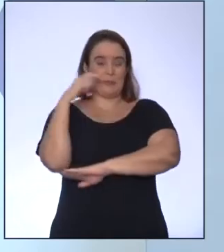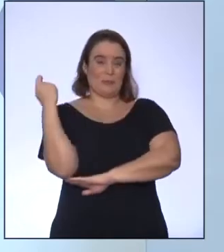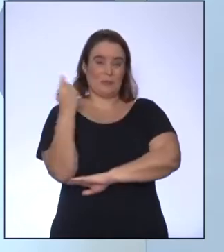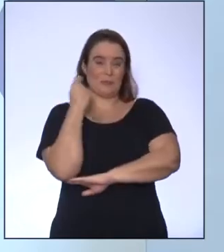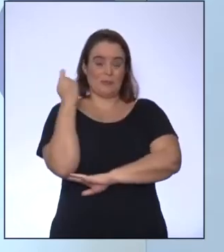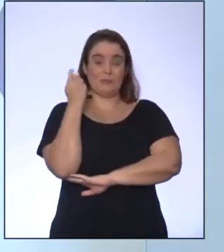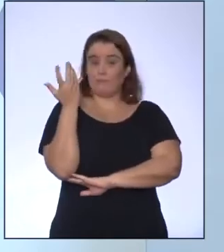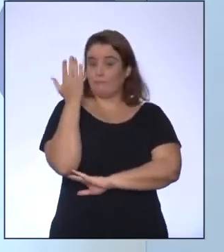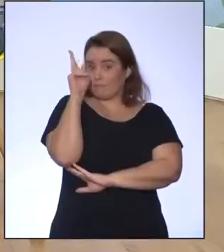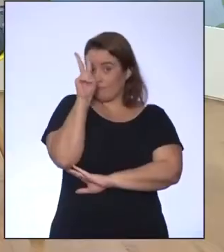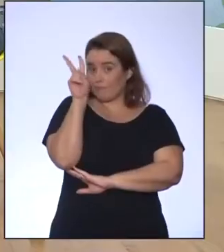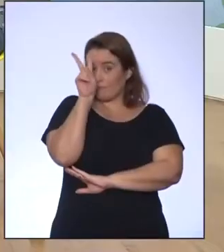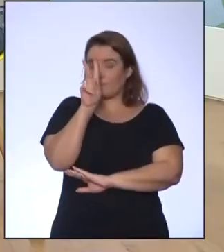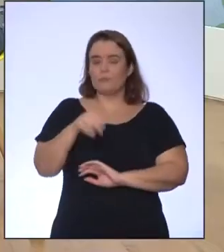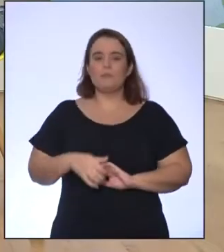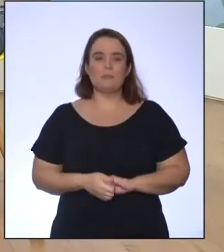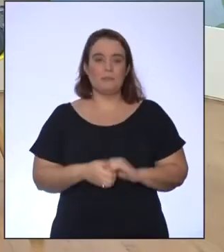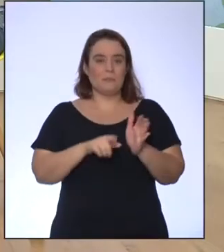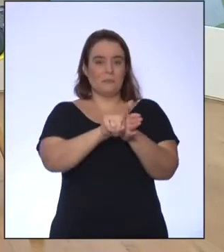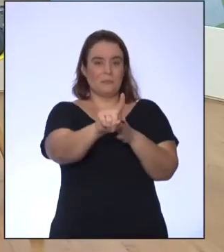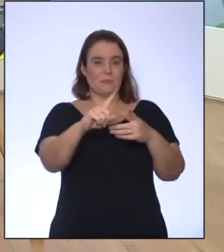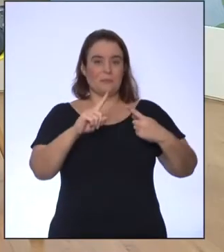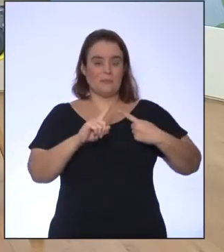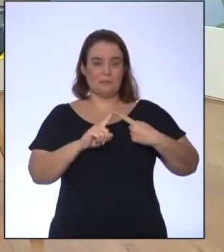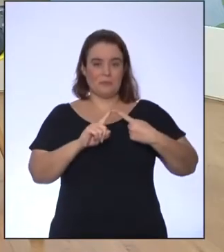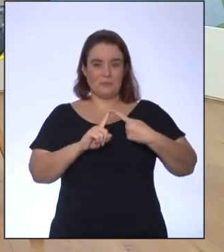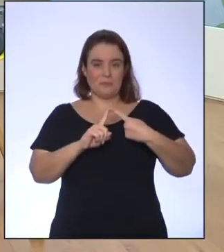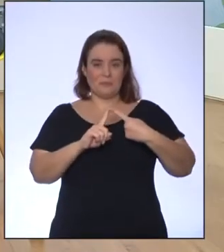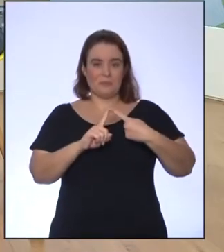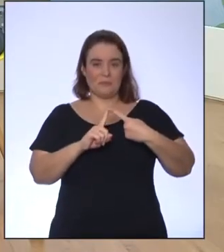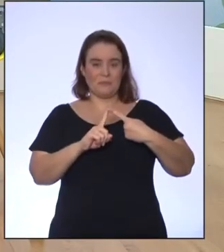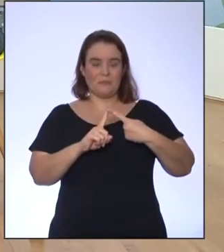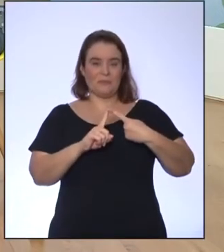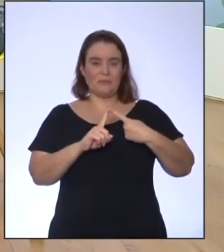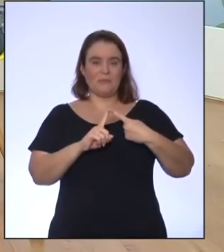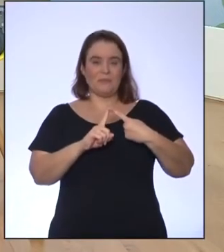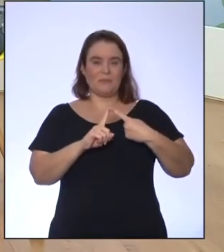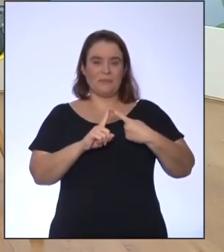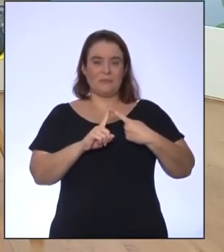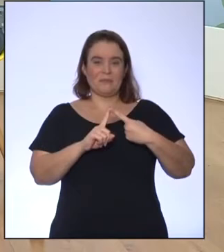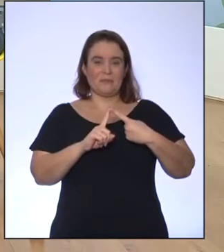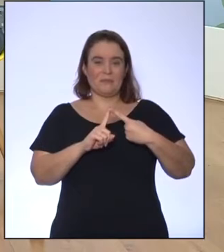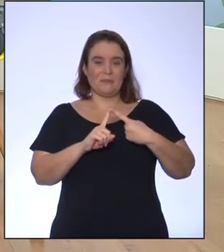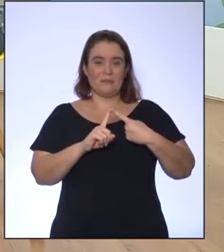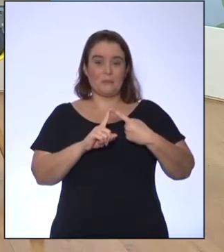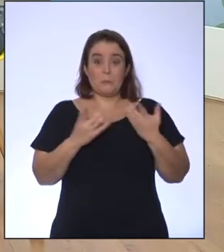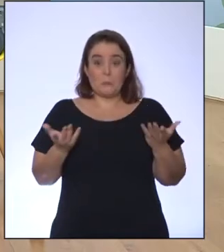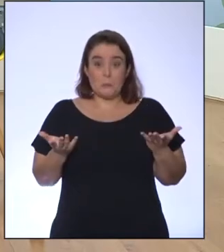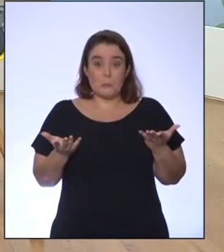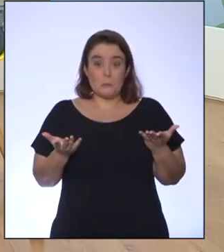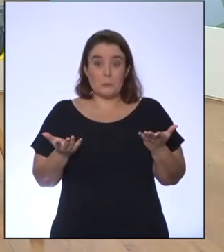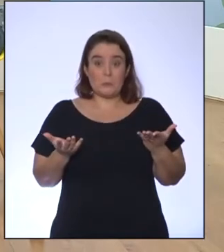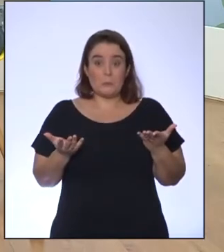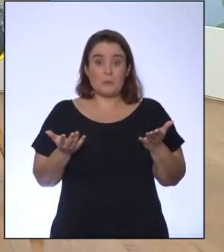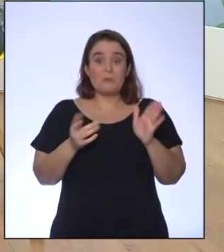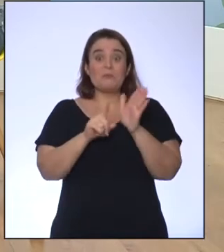Então, só retomando aqui o primeiro questionamento. O primeiro questionamento...